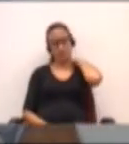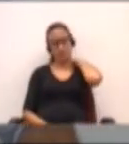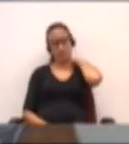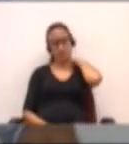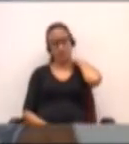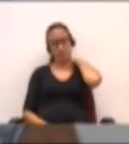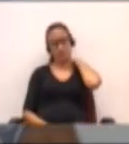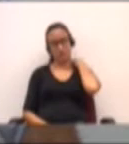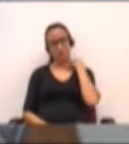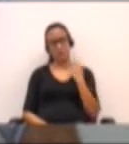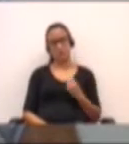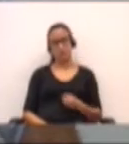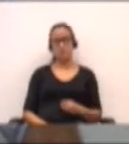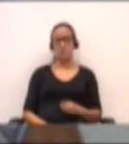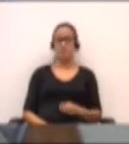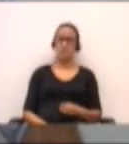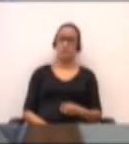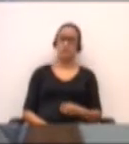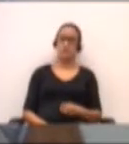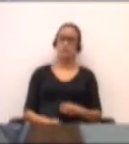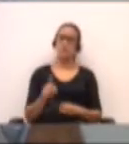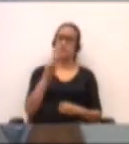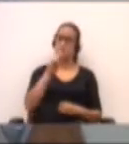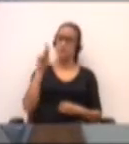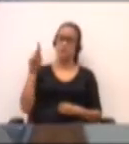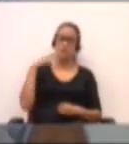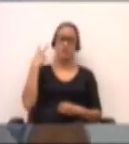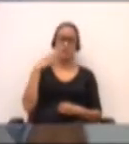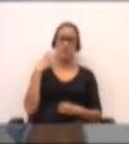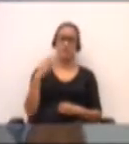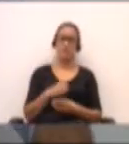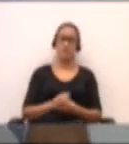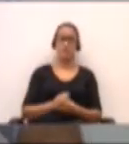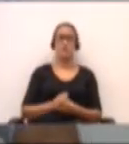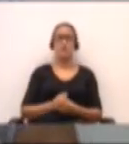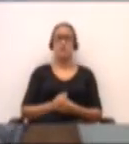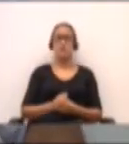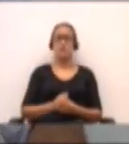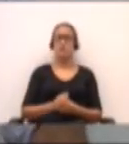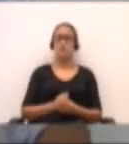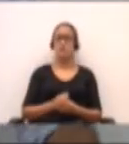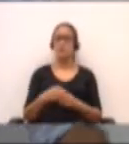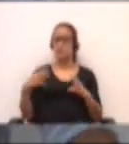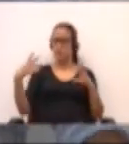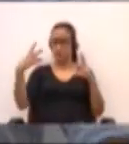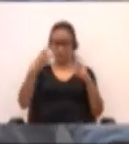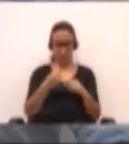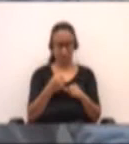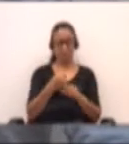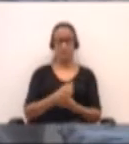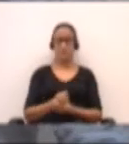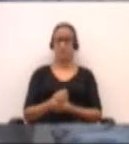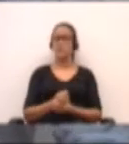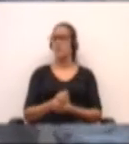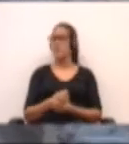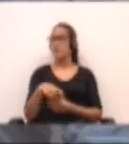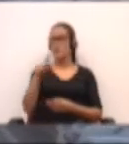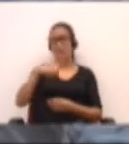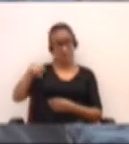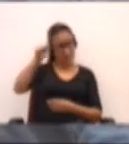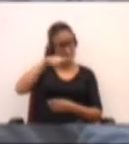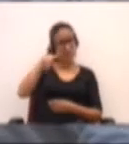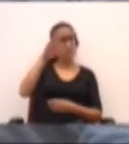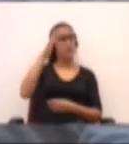internet. Senhor presidente, Zé Eduardo Monteiro Júnior, nobres colegas, todos sabem da nossa predileção,